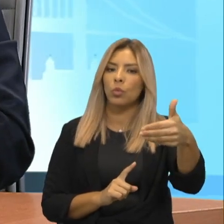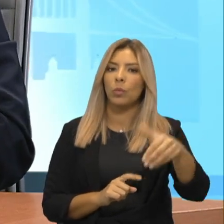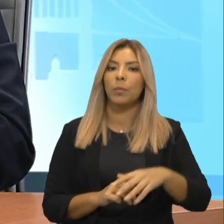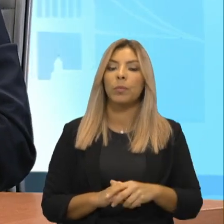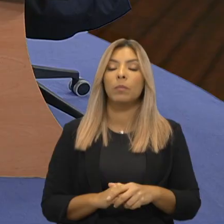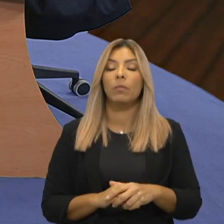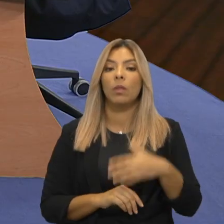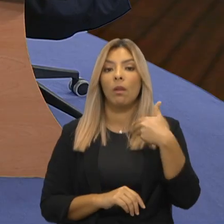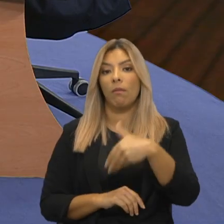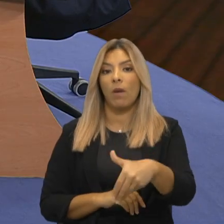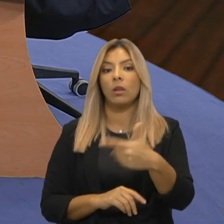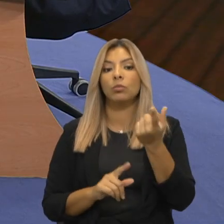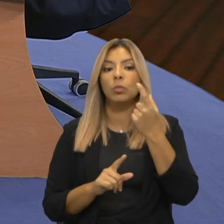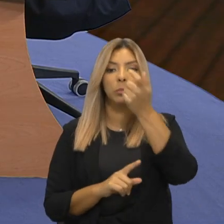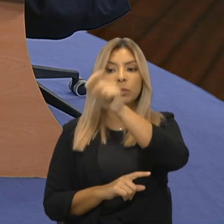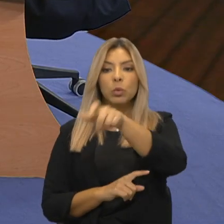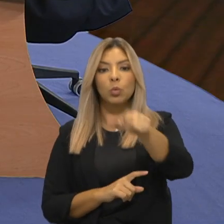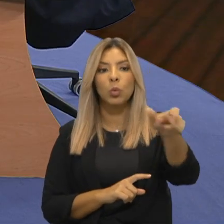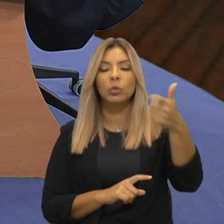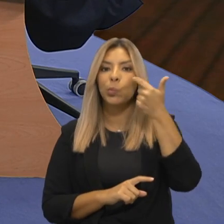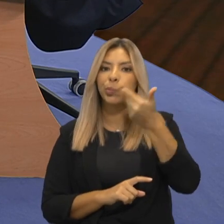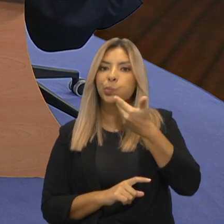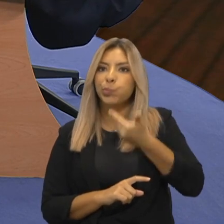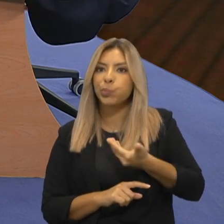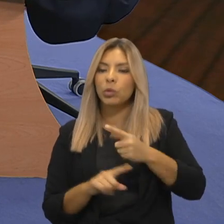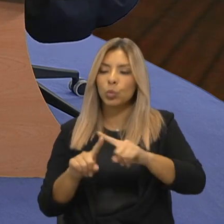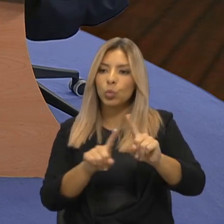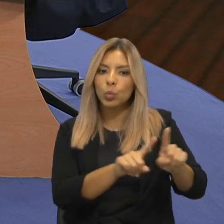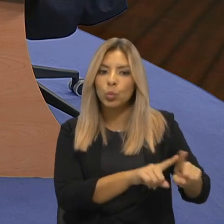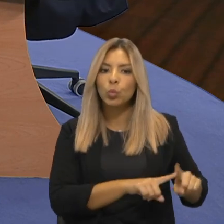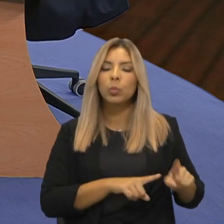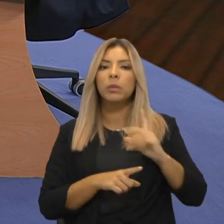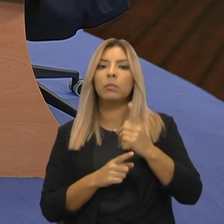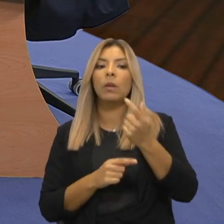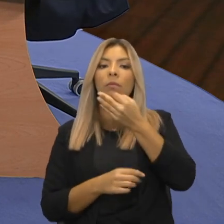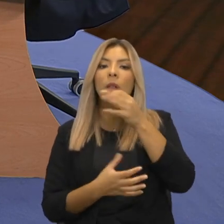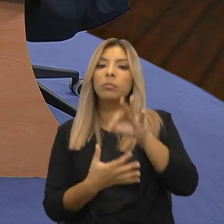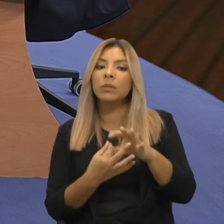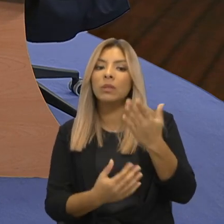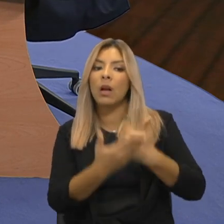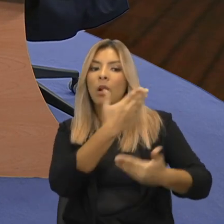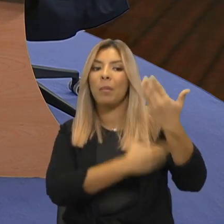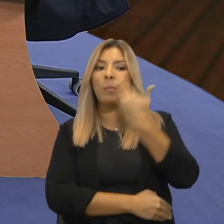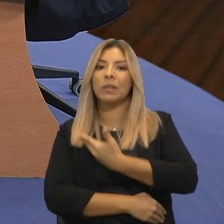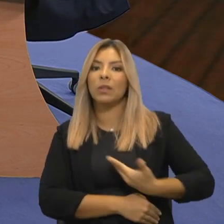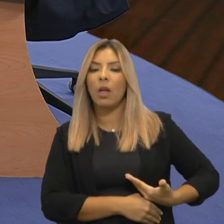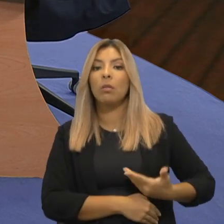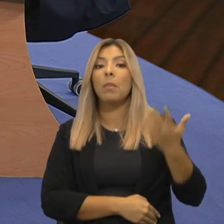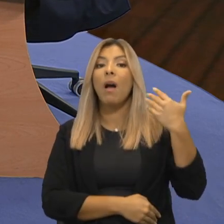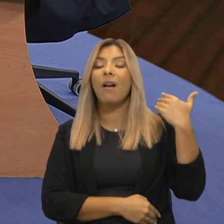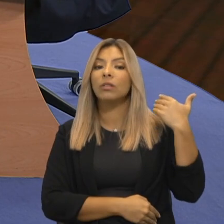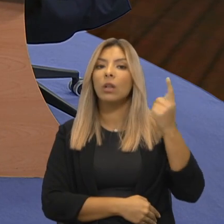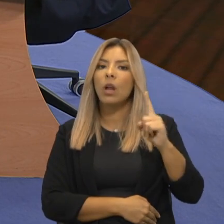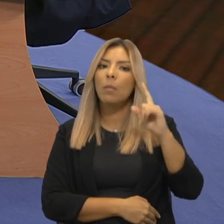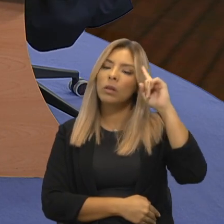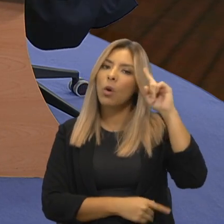reunir um conjunto de especialistas que vão não só falar do passado, mas também das grandes problemáticas e desafios e perspectivas da educação no presente.